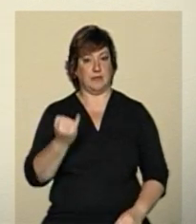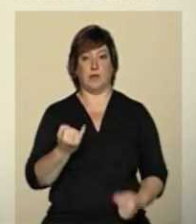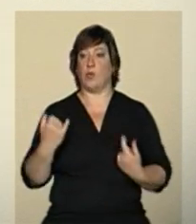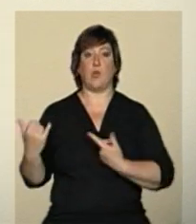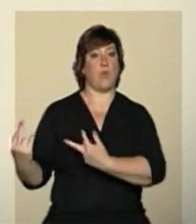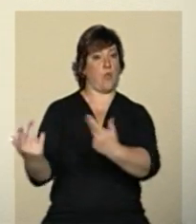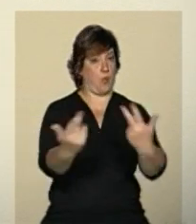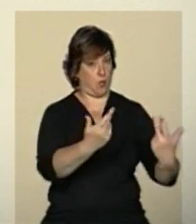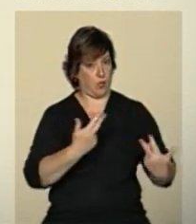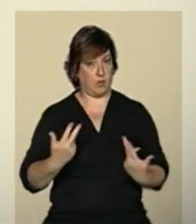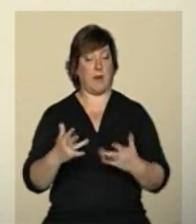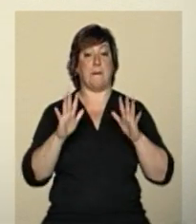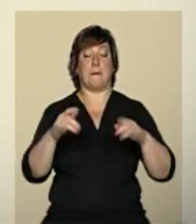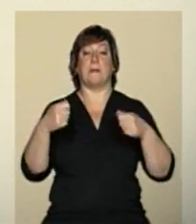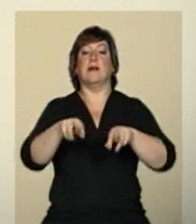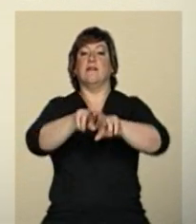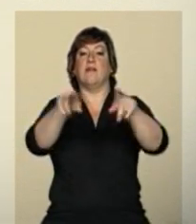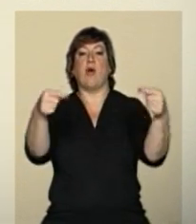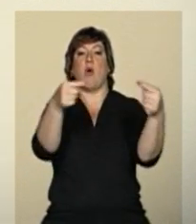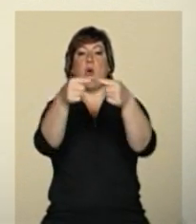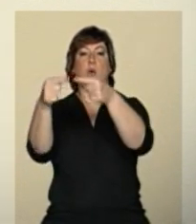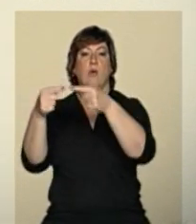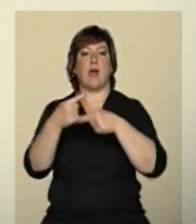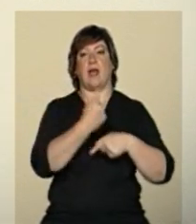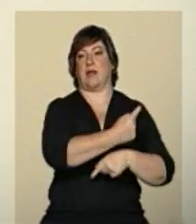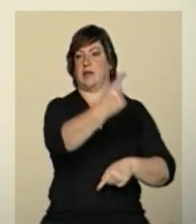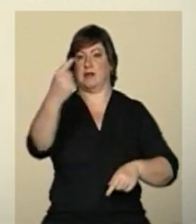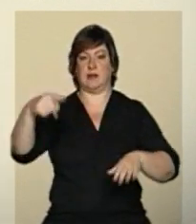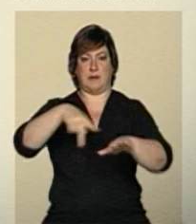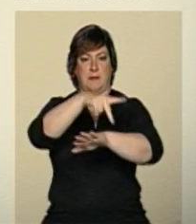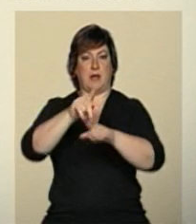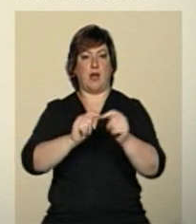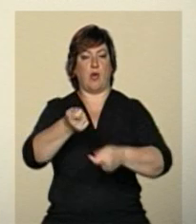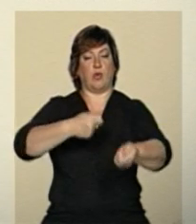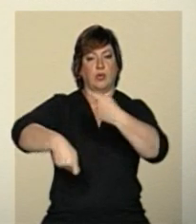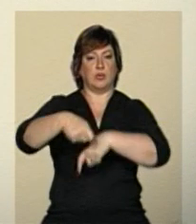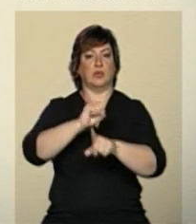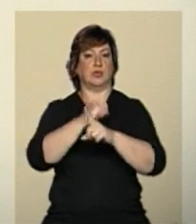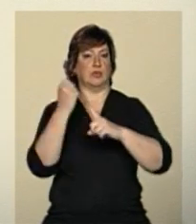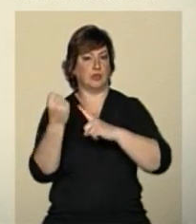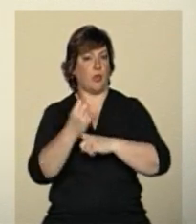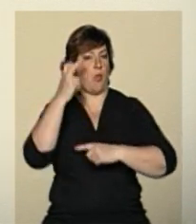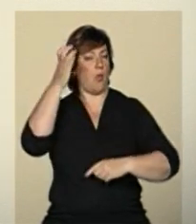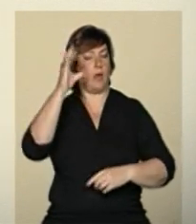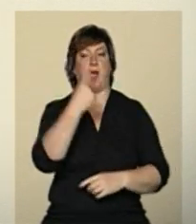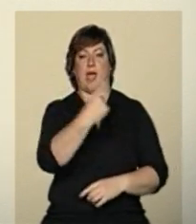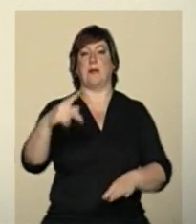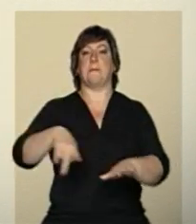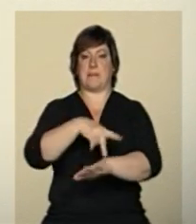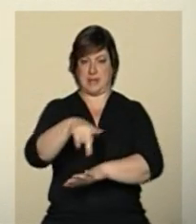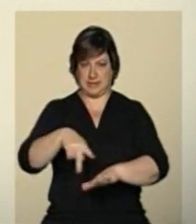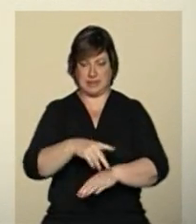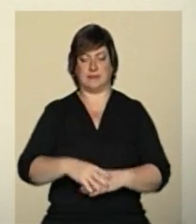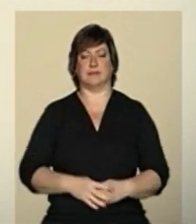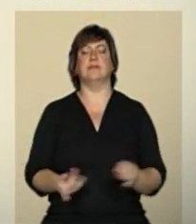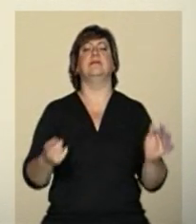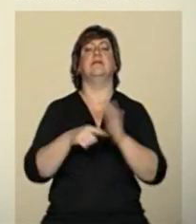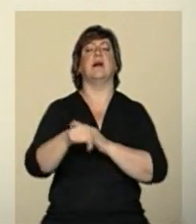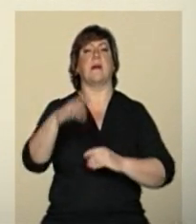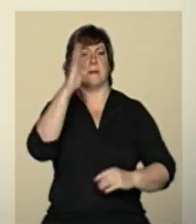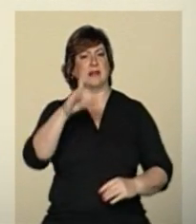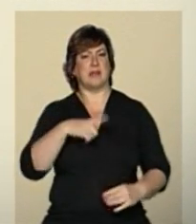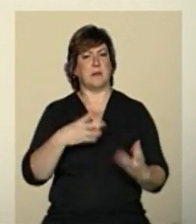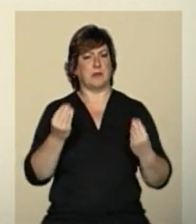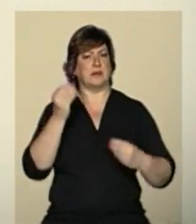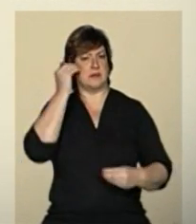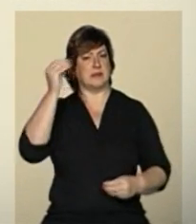todos, mas têm que ser diferenciadas de acordo com a situação econômica, social e cultural de cada país. O Brasil tem muitas